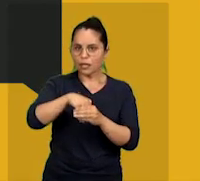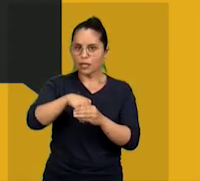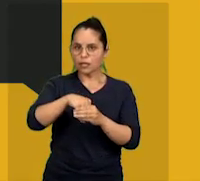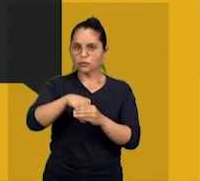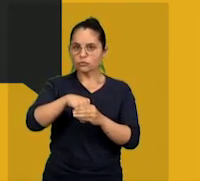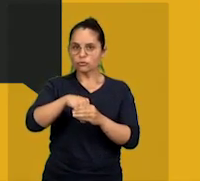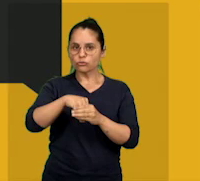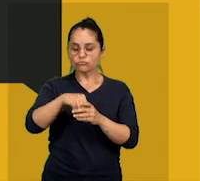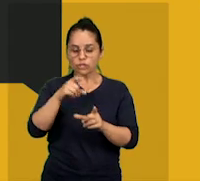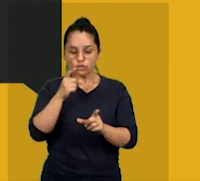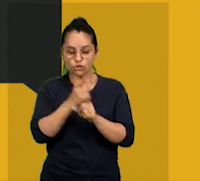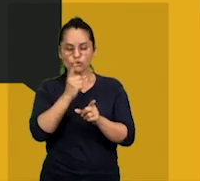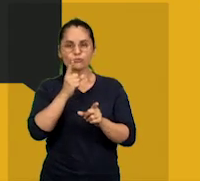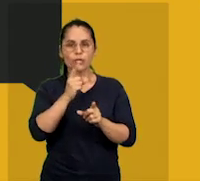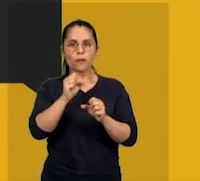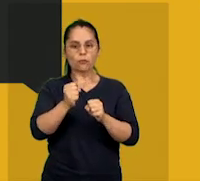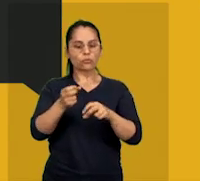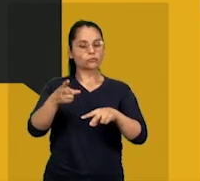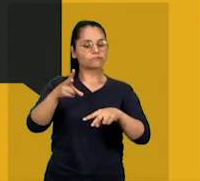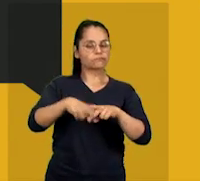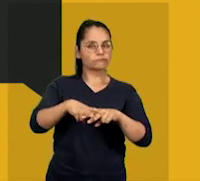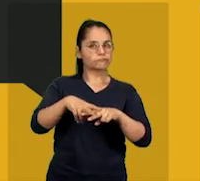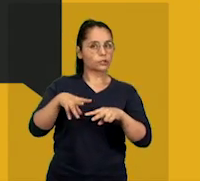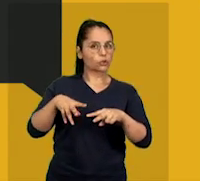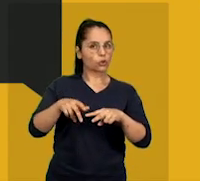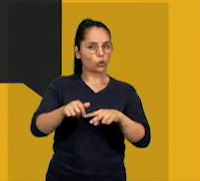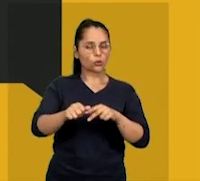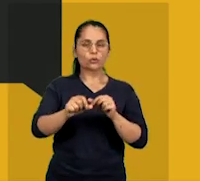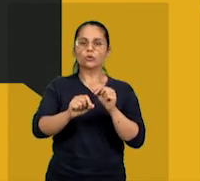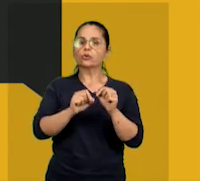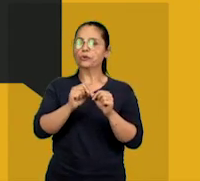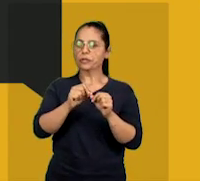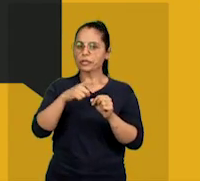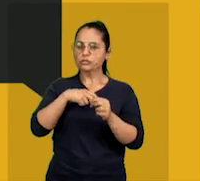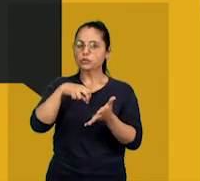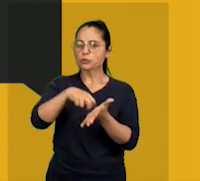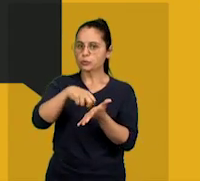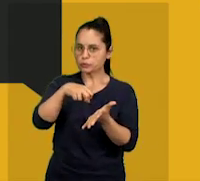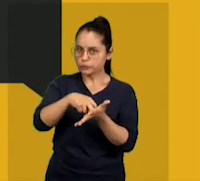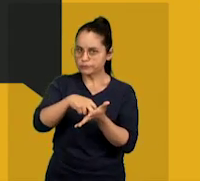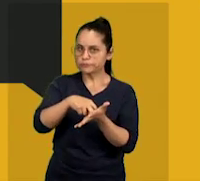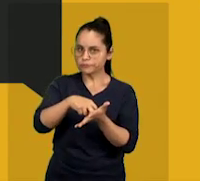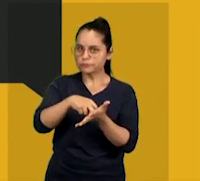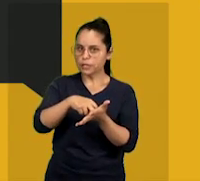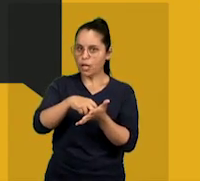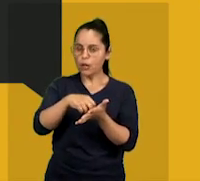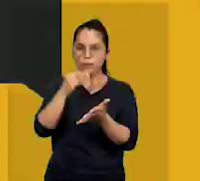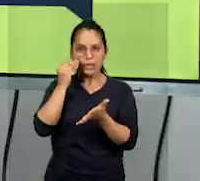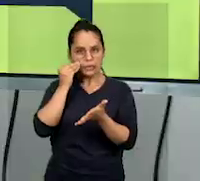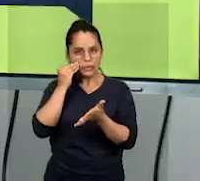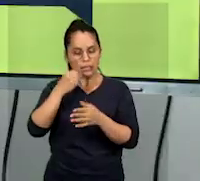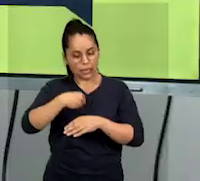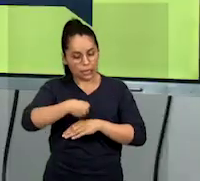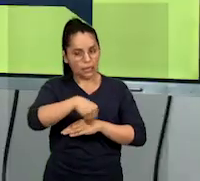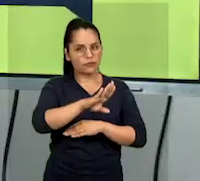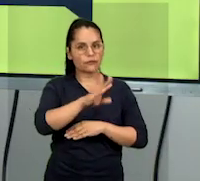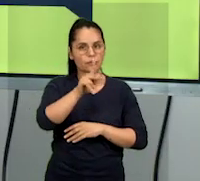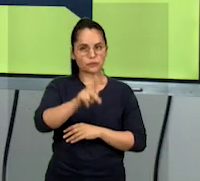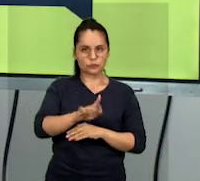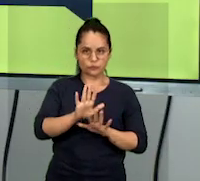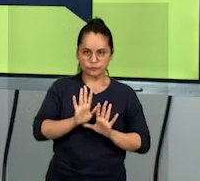ser preso, né? E poderia haver ali uma punição para que eles estavam tentando traficar